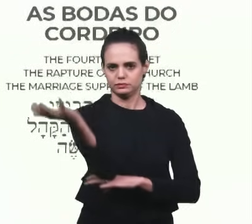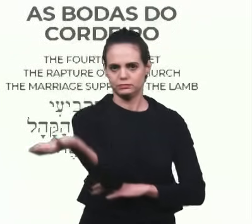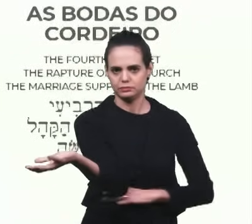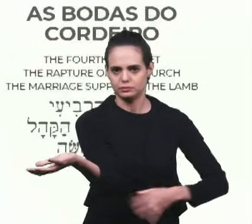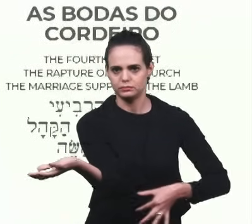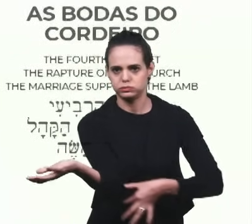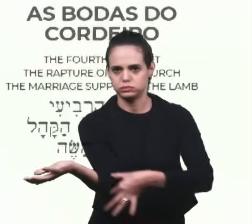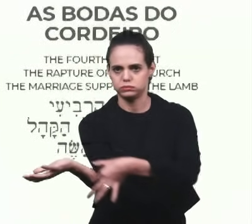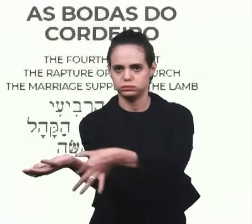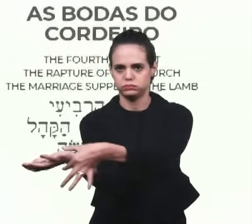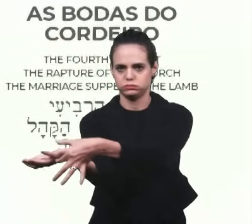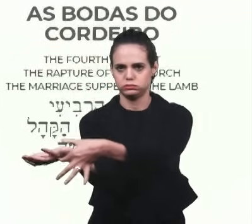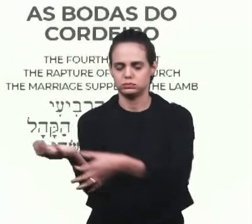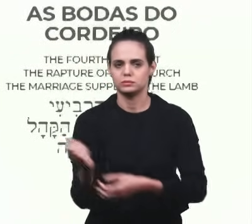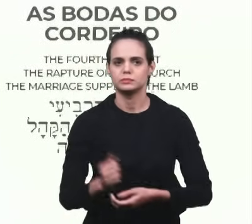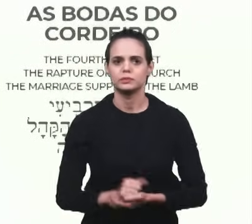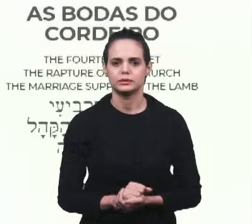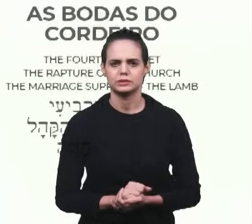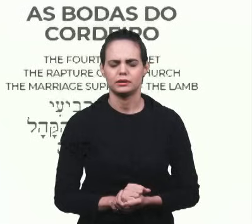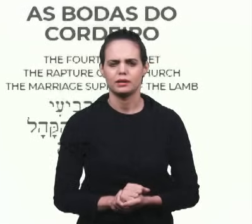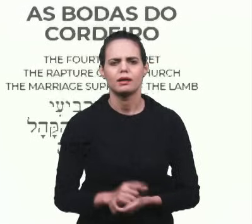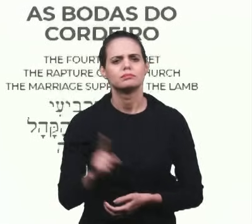no final, que vocês estão vendo no caixinho de uva,